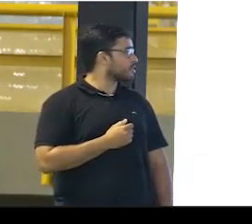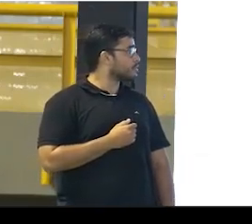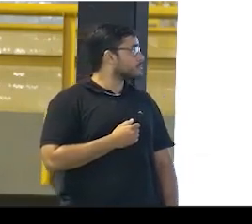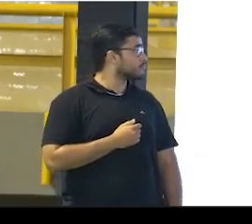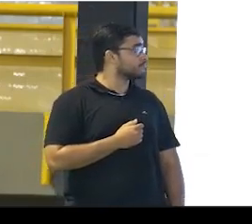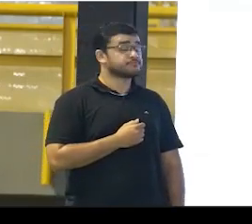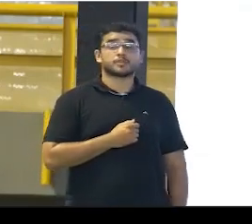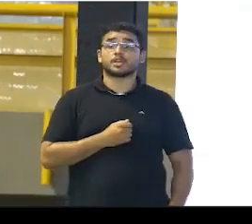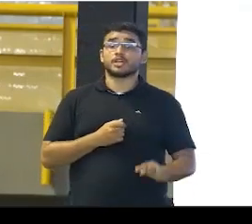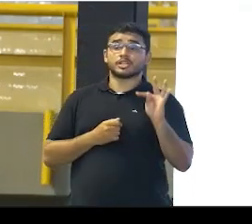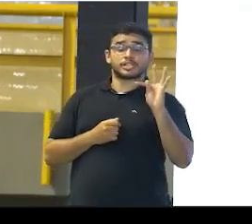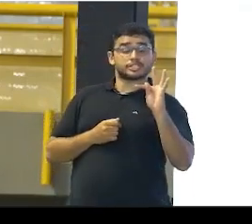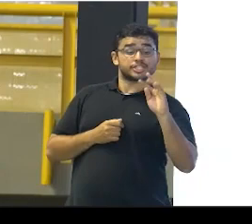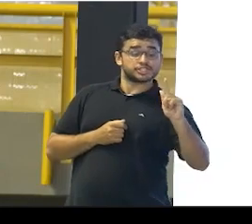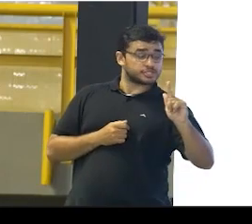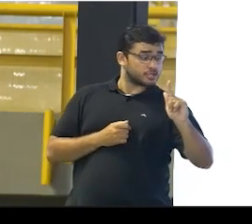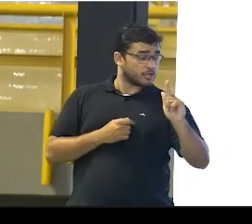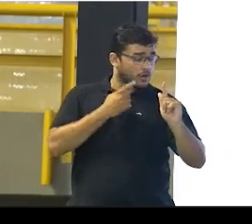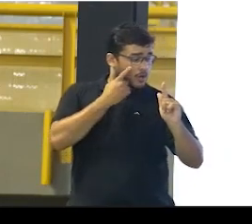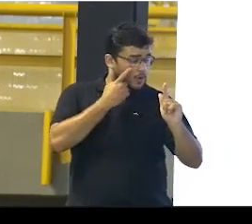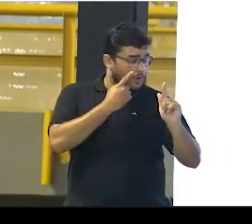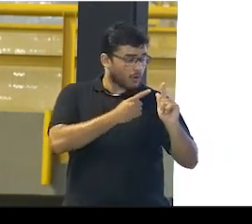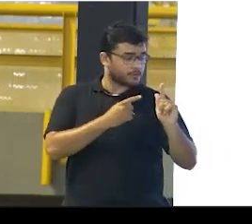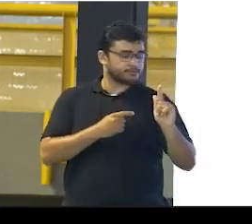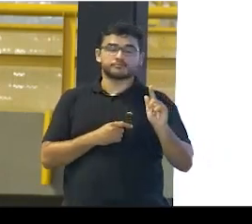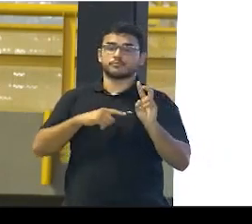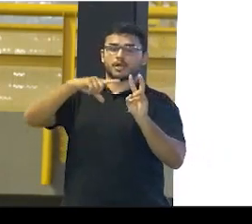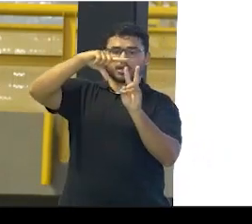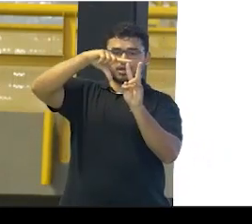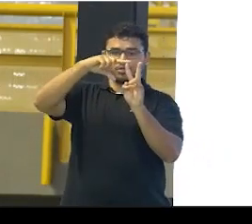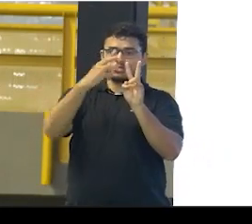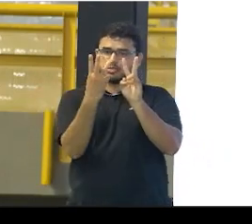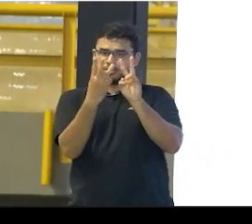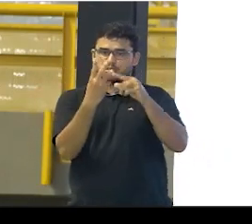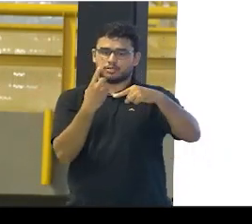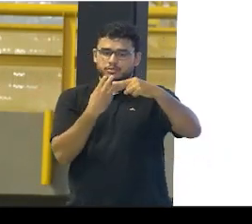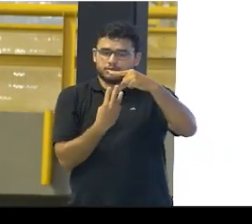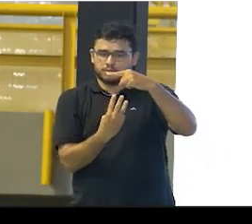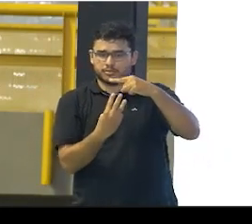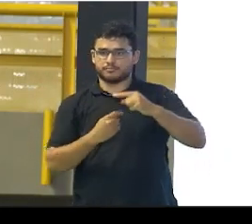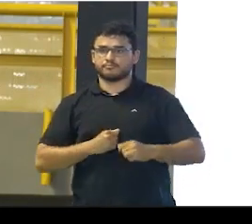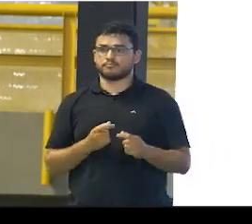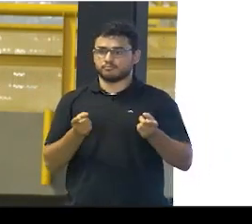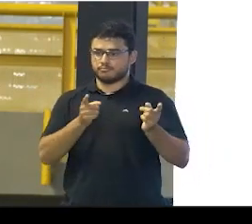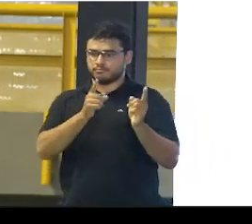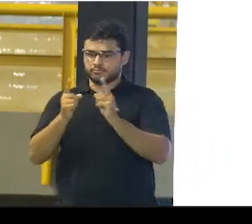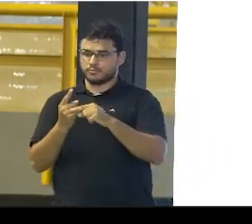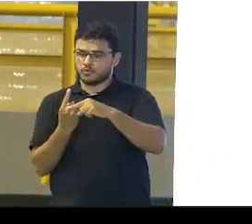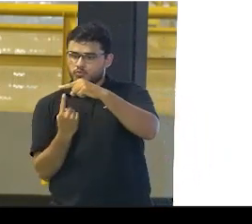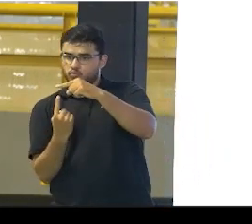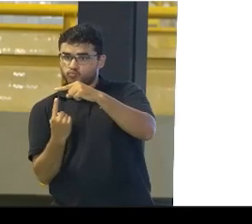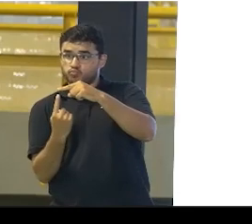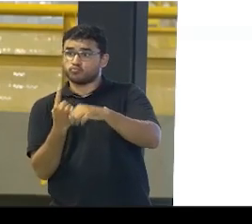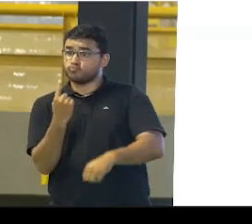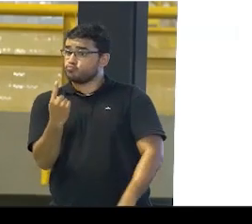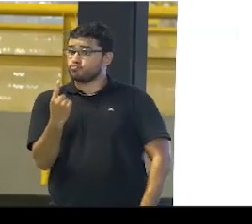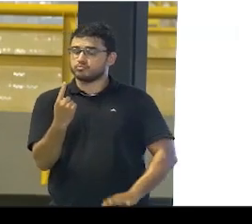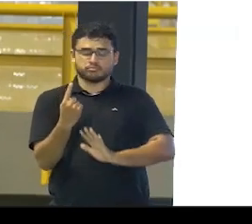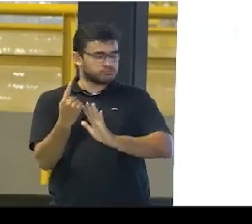tirar 6, 24. Vai 12 para lá. E aqui vai 12